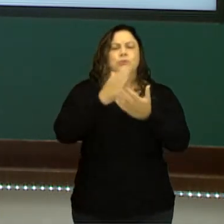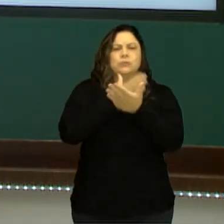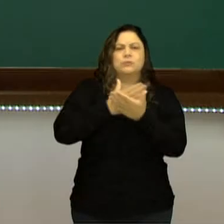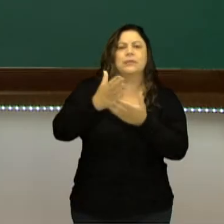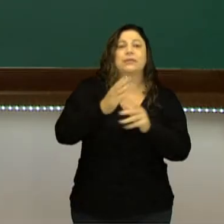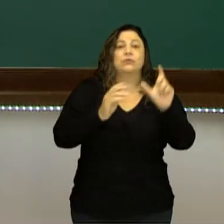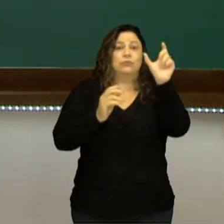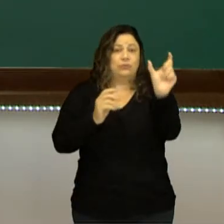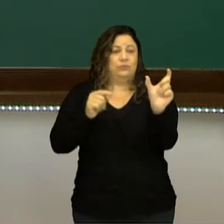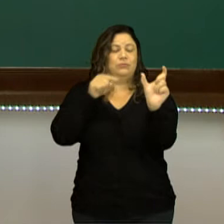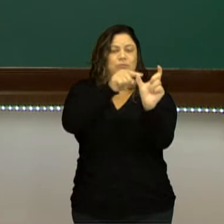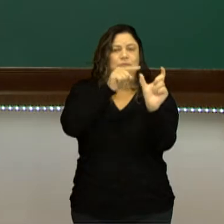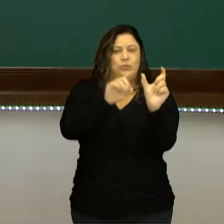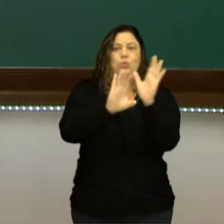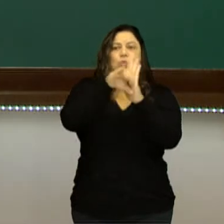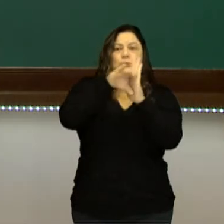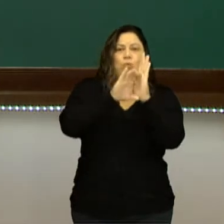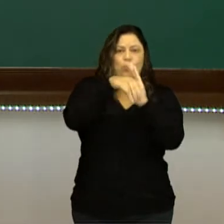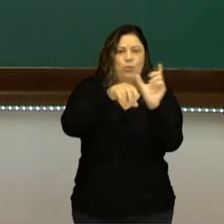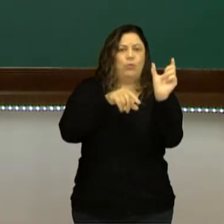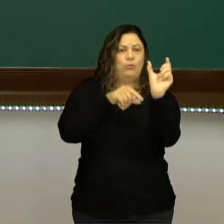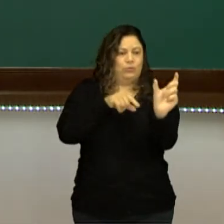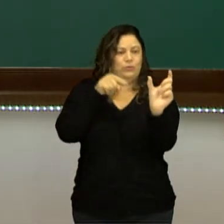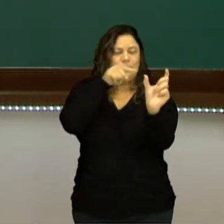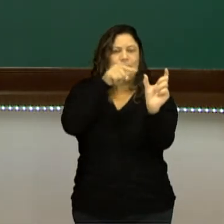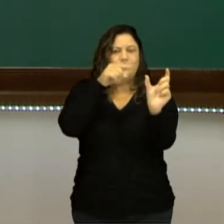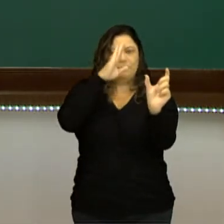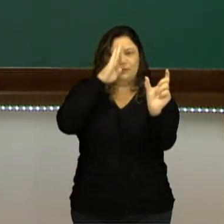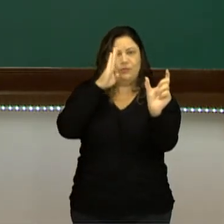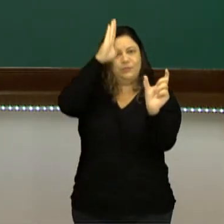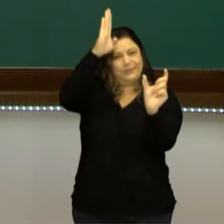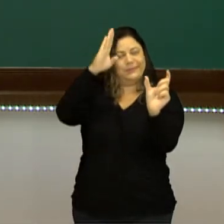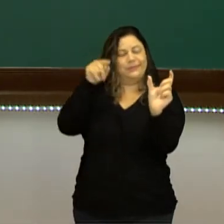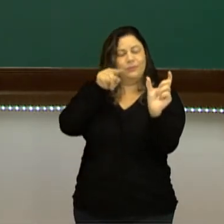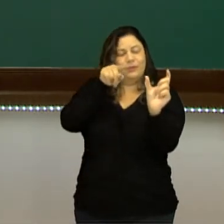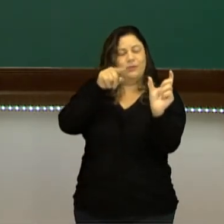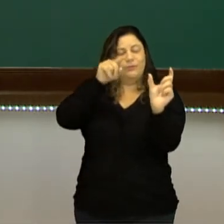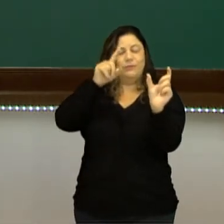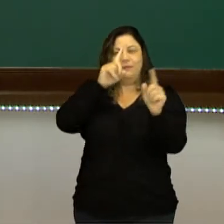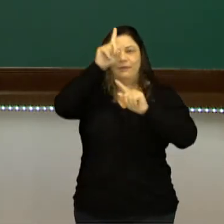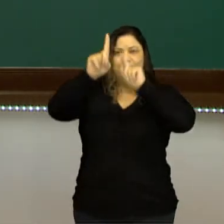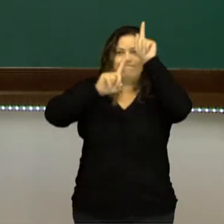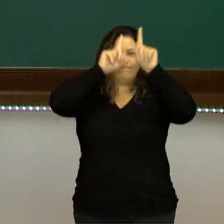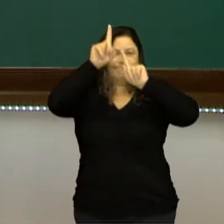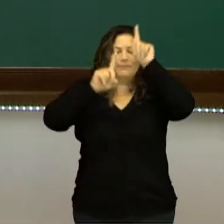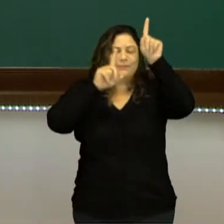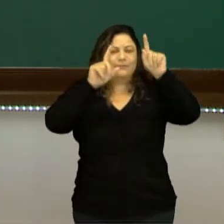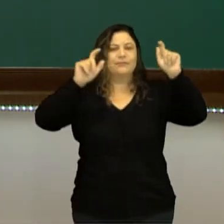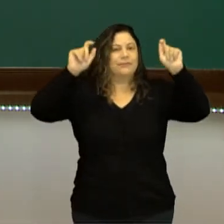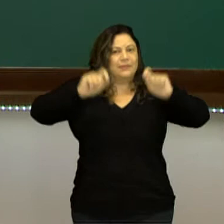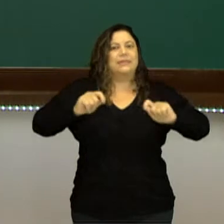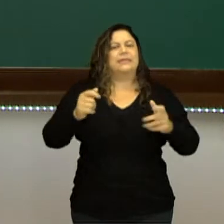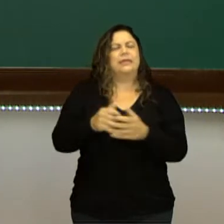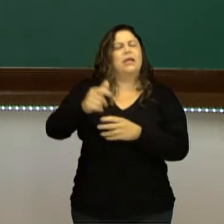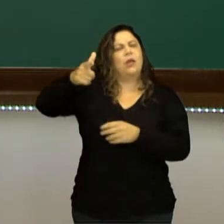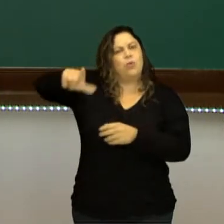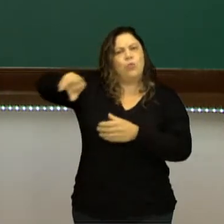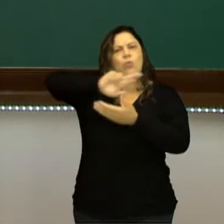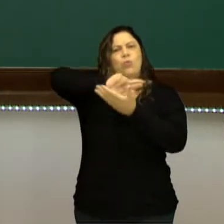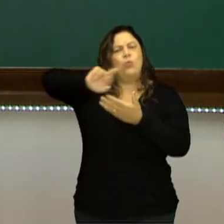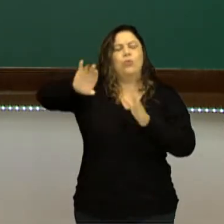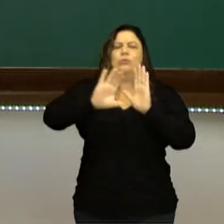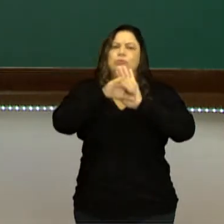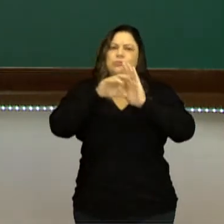um conceito-chave, né, desse mapa mental, você vai criando, né, o seu mapa mental com outros conceitos que